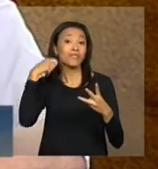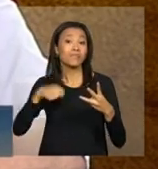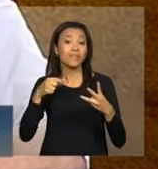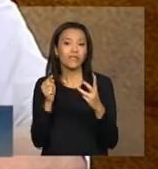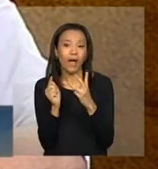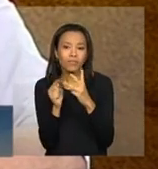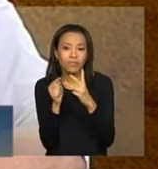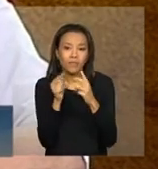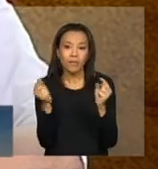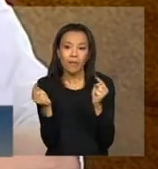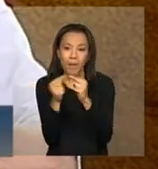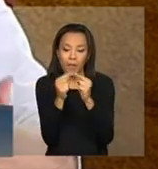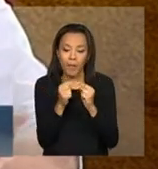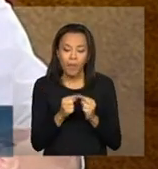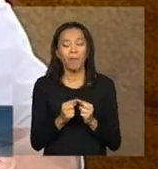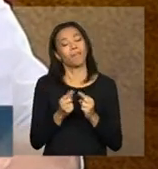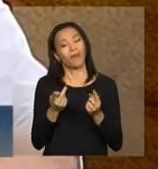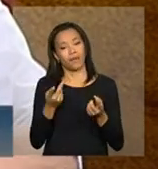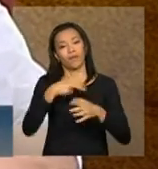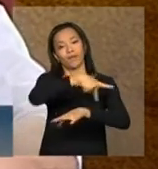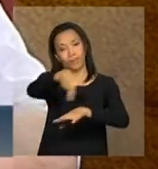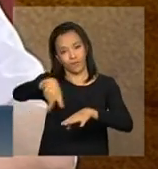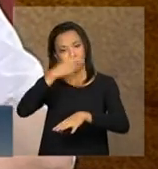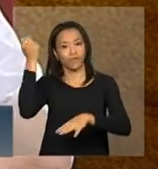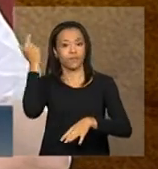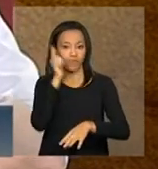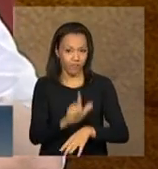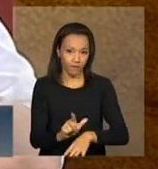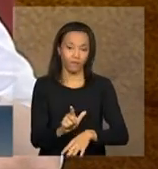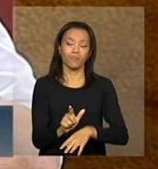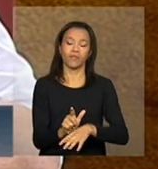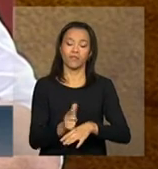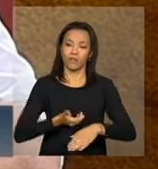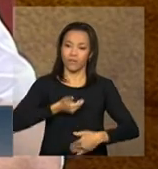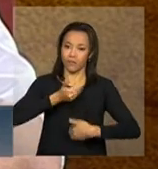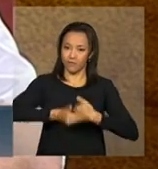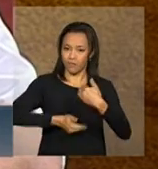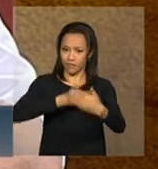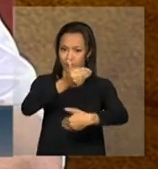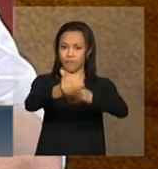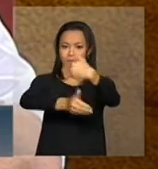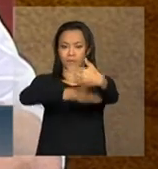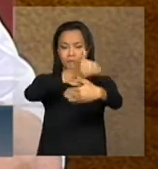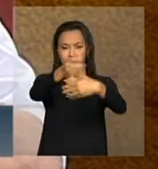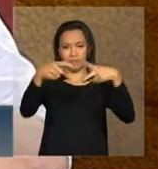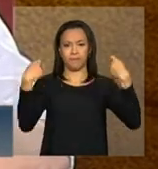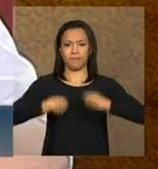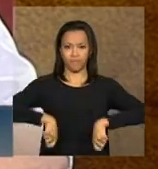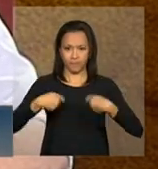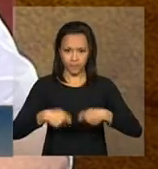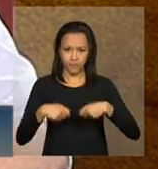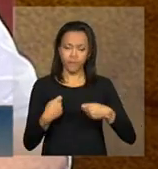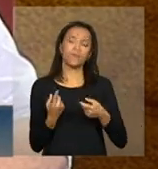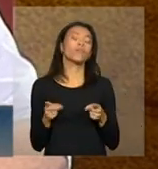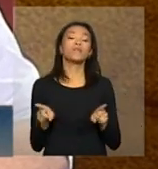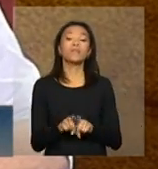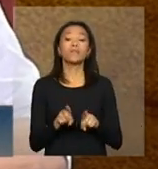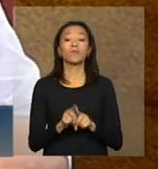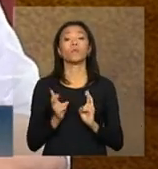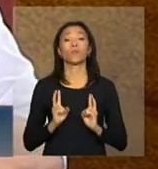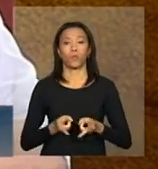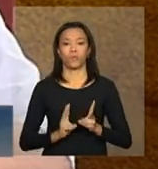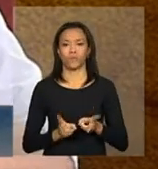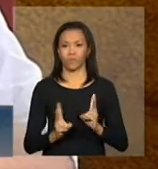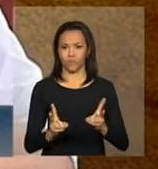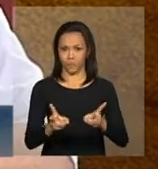conversar para que realmente o país atinja, né, o desenvolvimento necessário e continue mantendo a